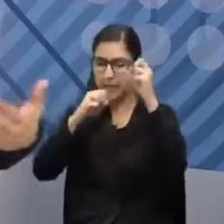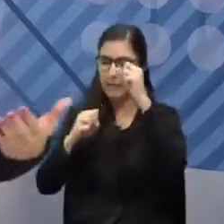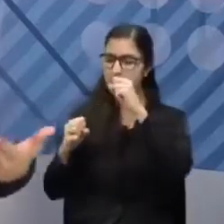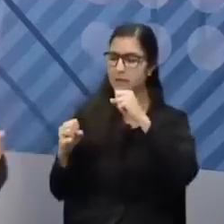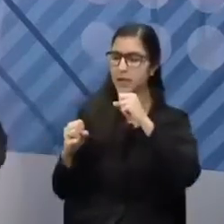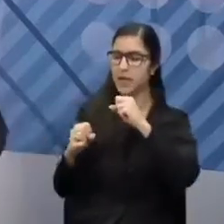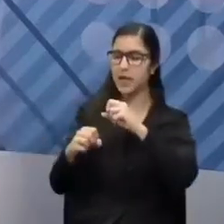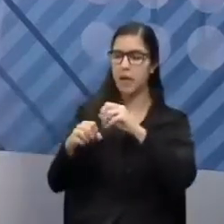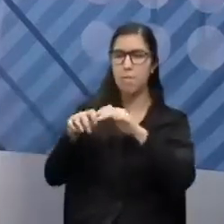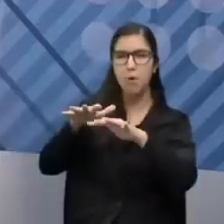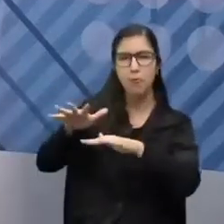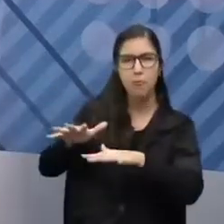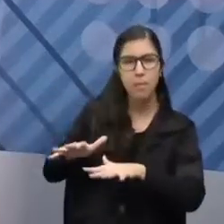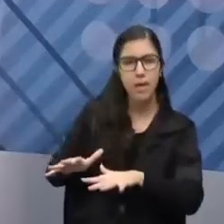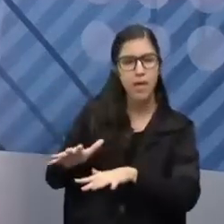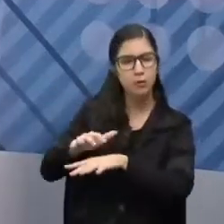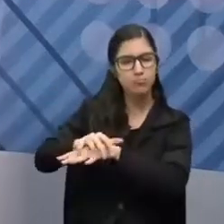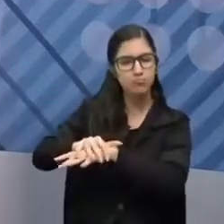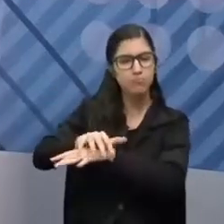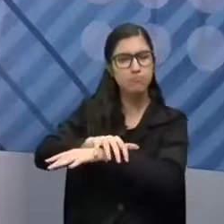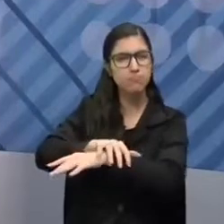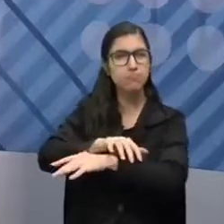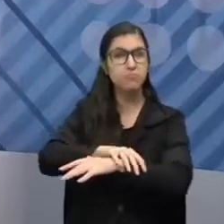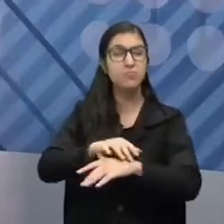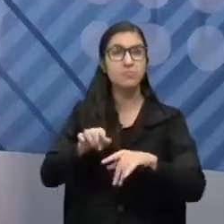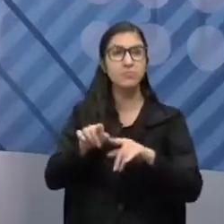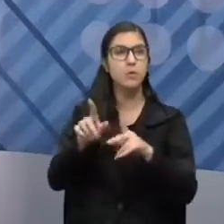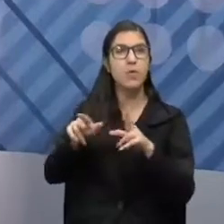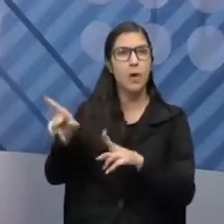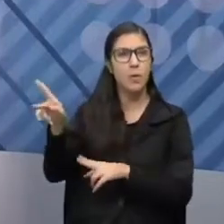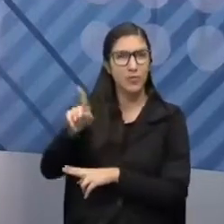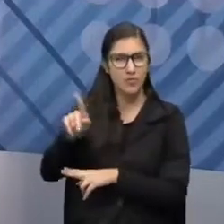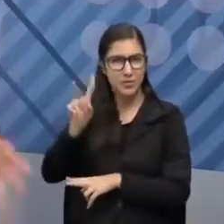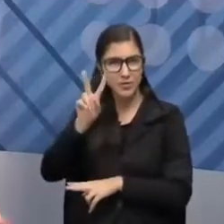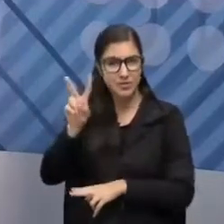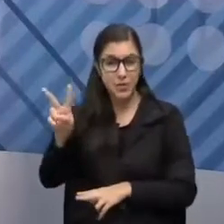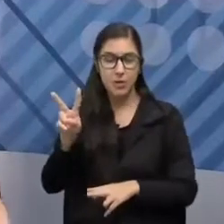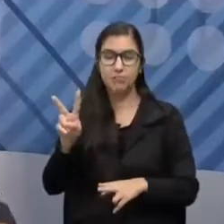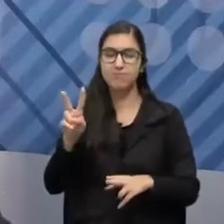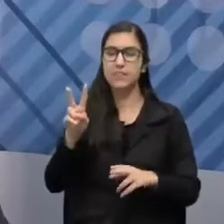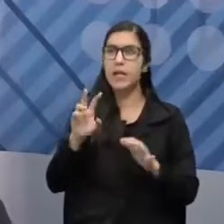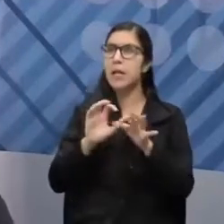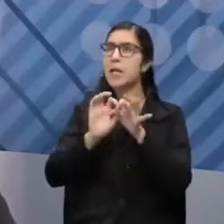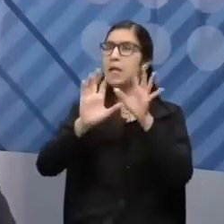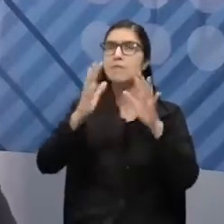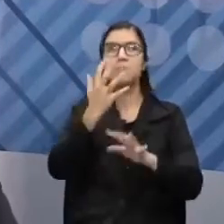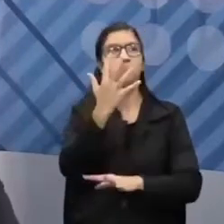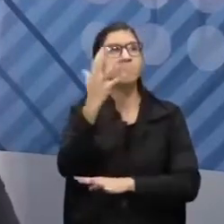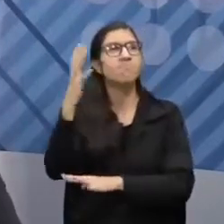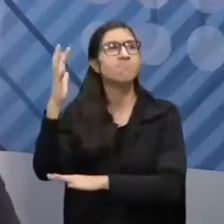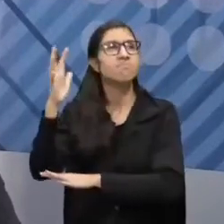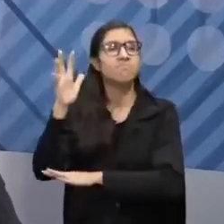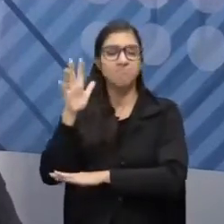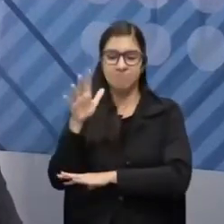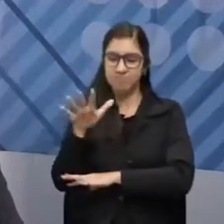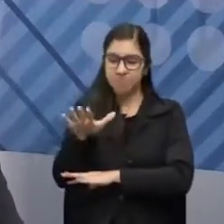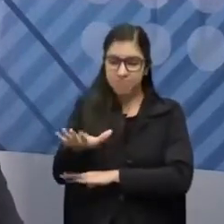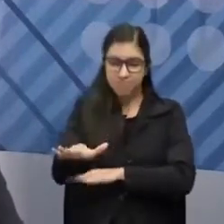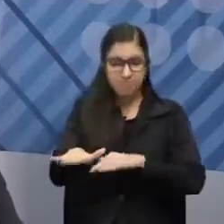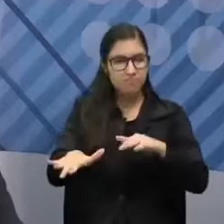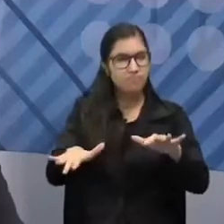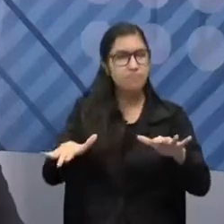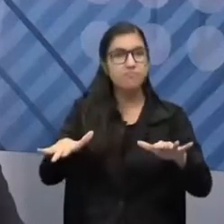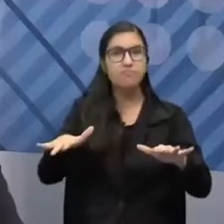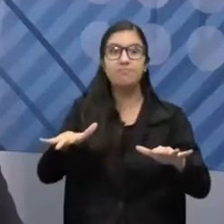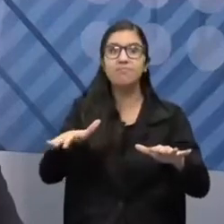aos movimentos, né, à sinestesia, bem como aquela professora estava ao ar livre, num parque, com os pezinhos na areia.